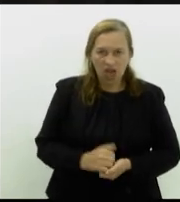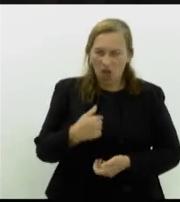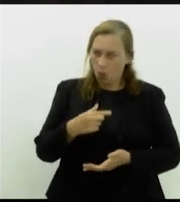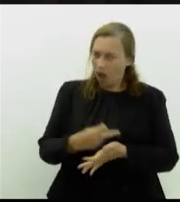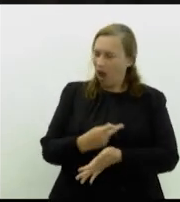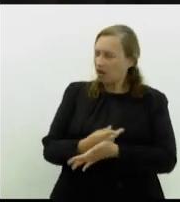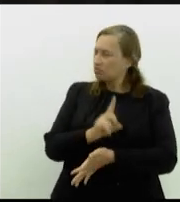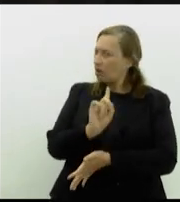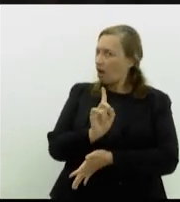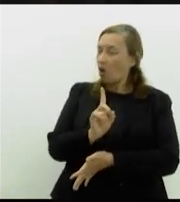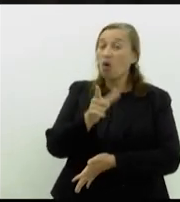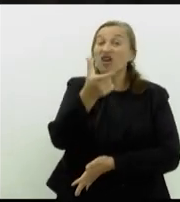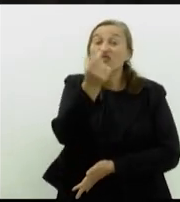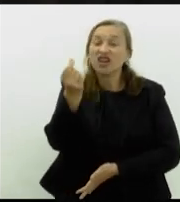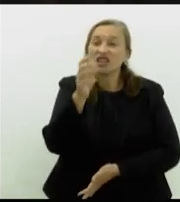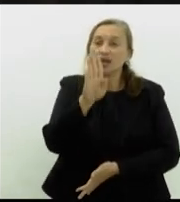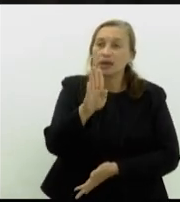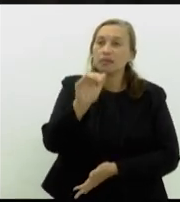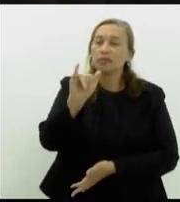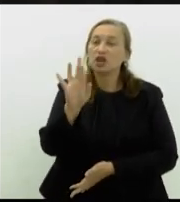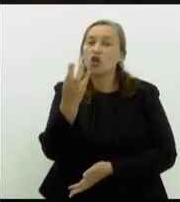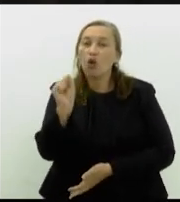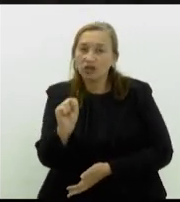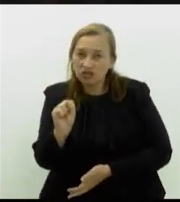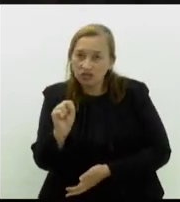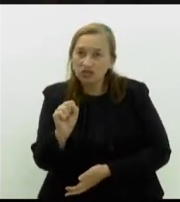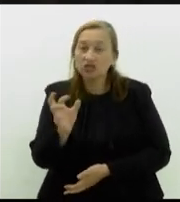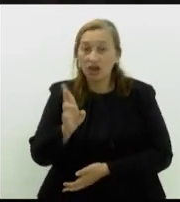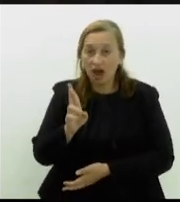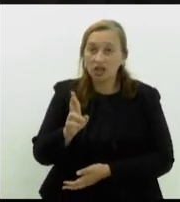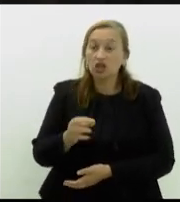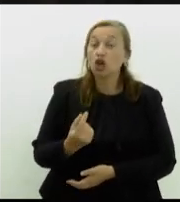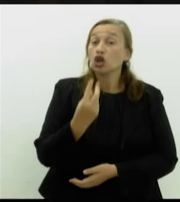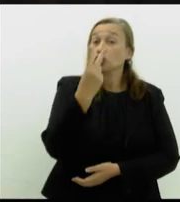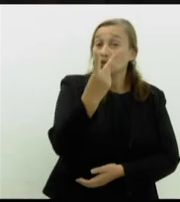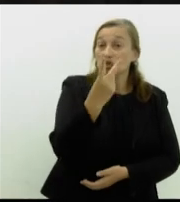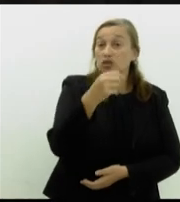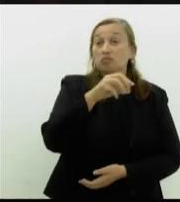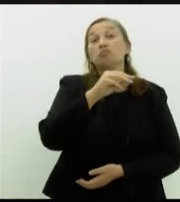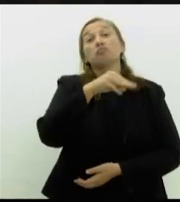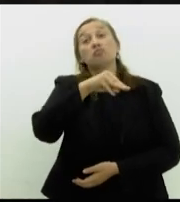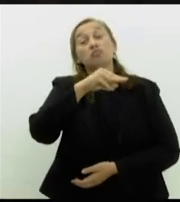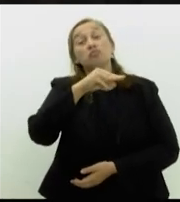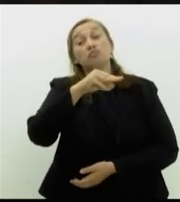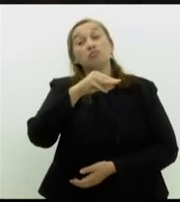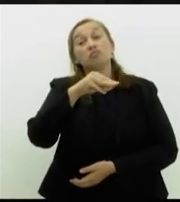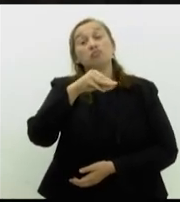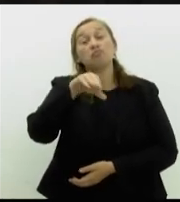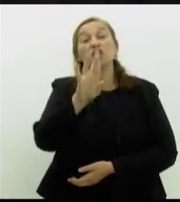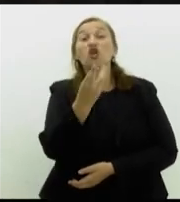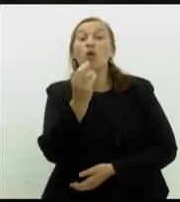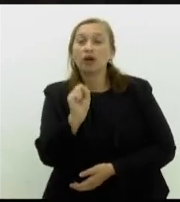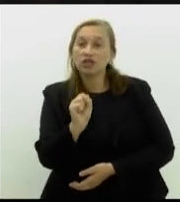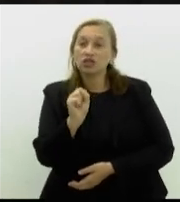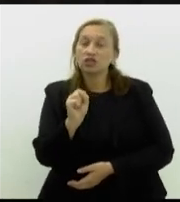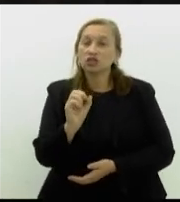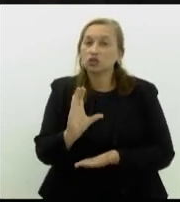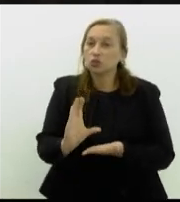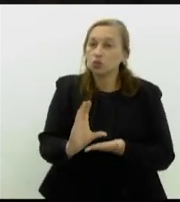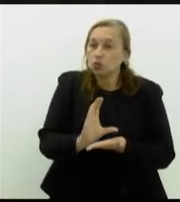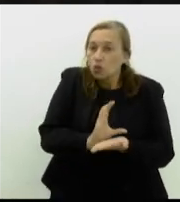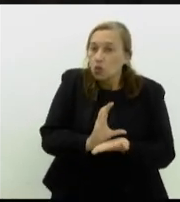não. 20 bilhões de reais. 2 bilhões de recursos